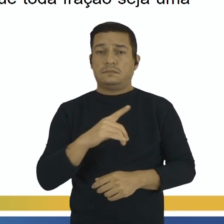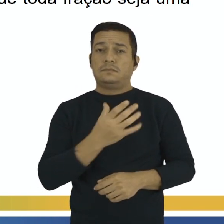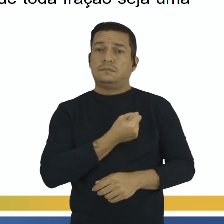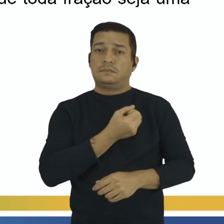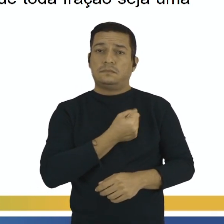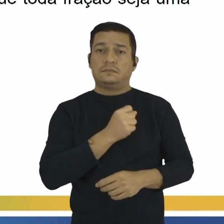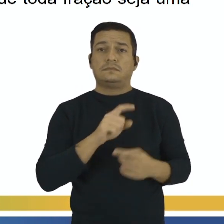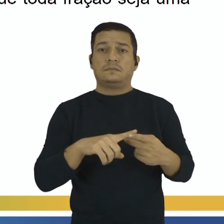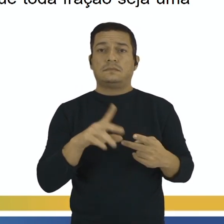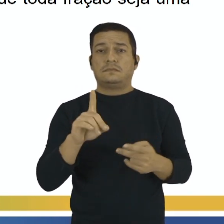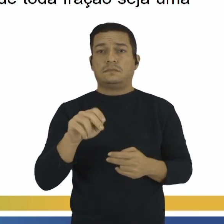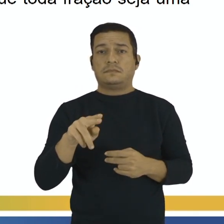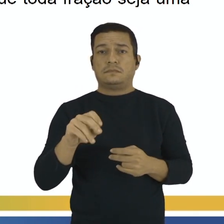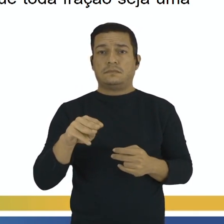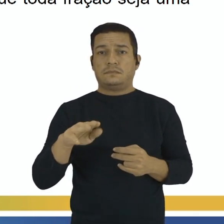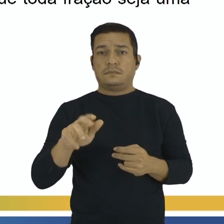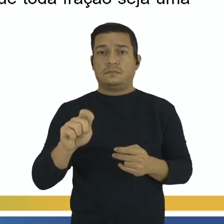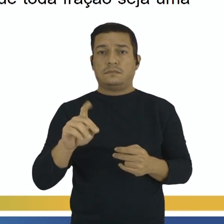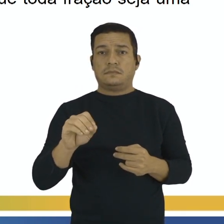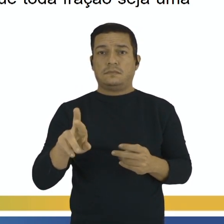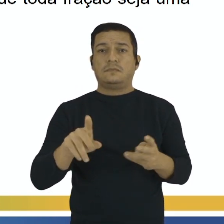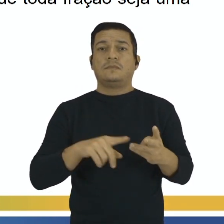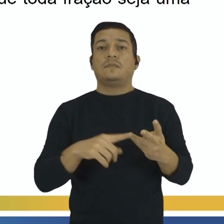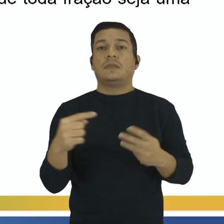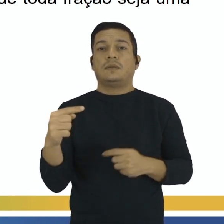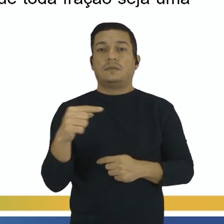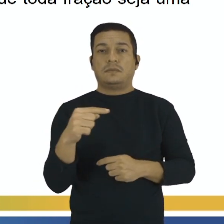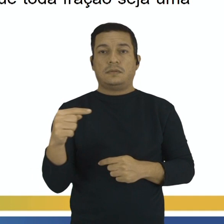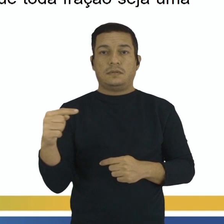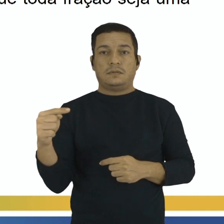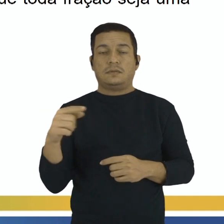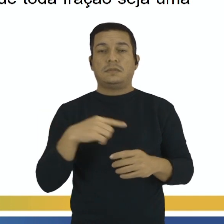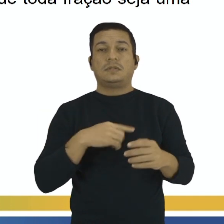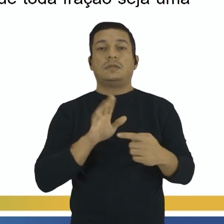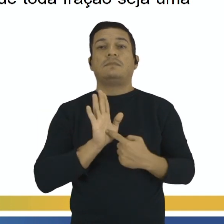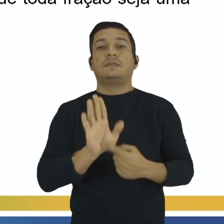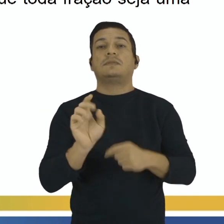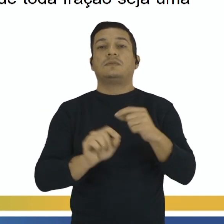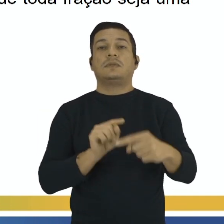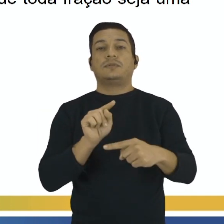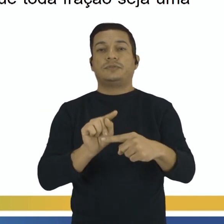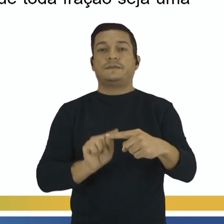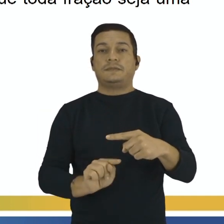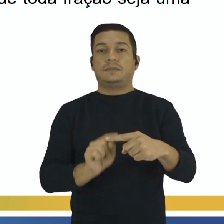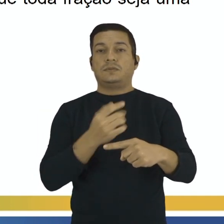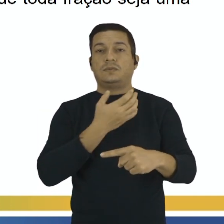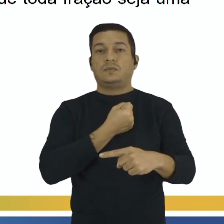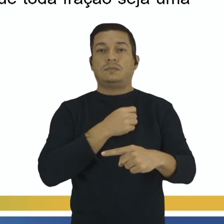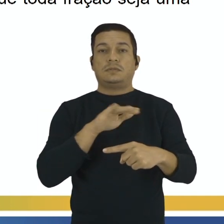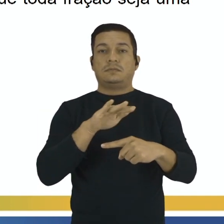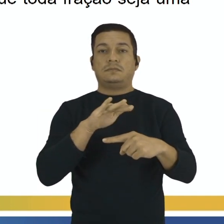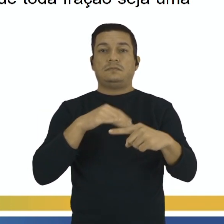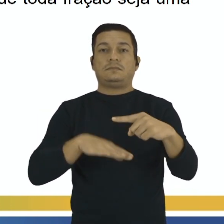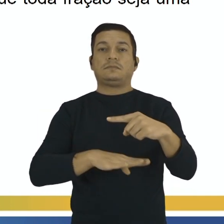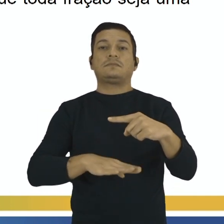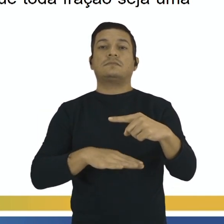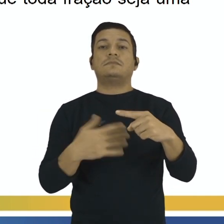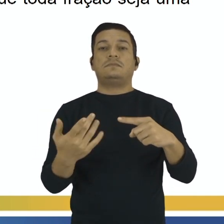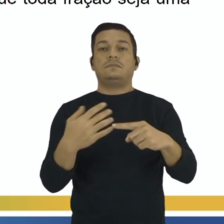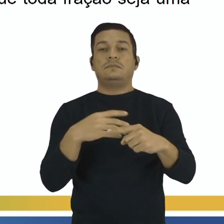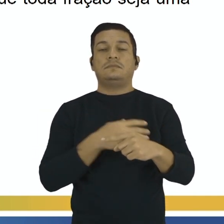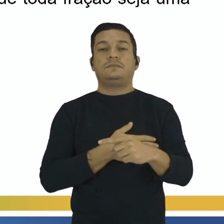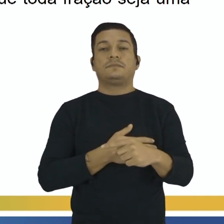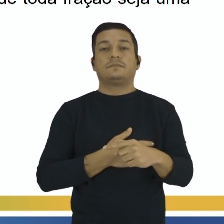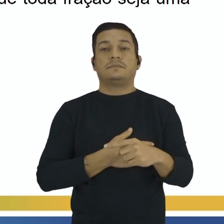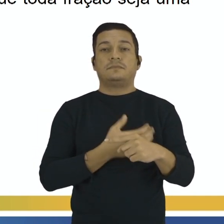numerador, denominador e o traço, que indica uma divisão do numerador pelo denominador.